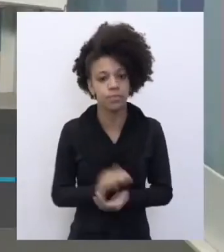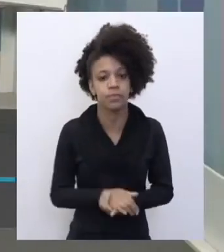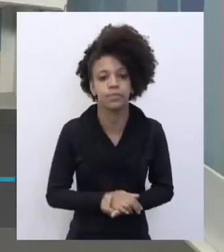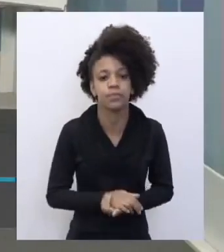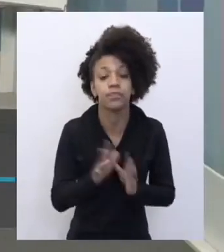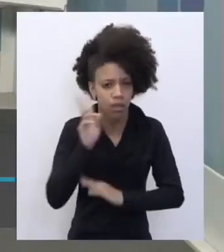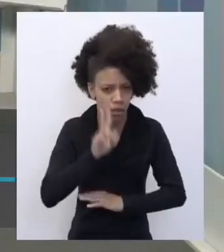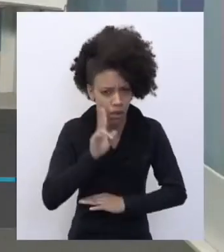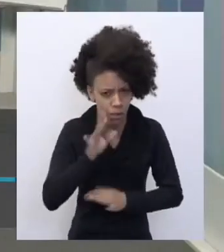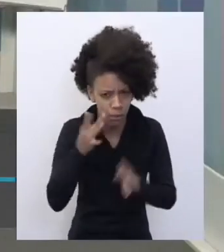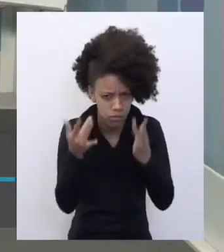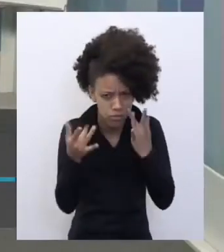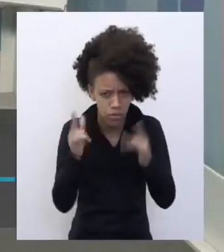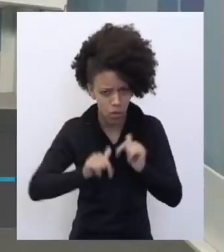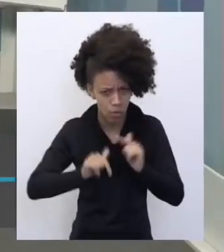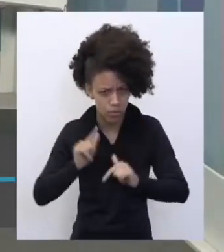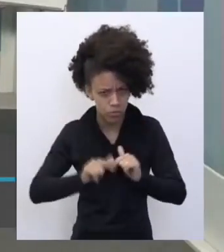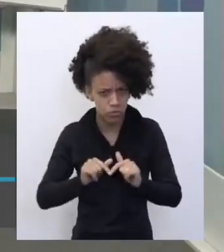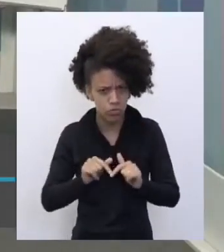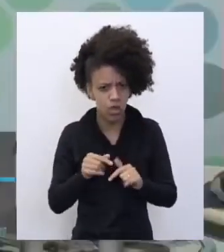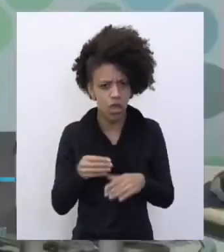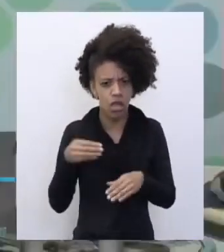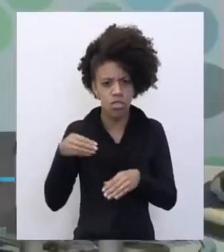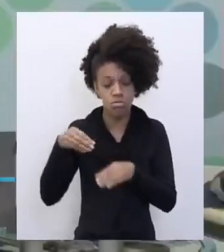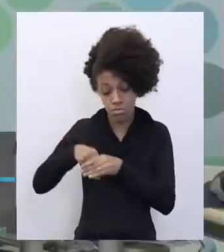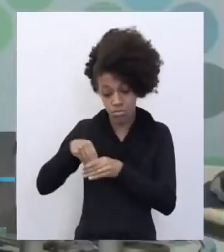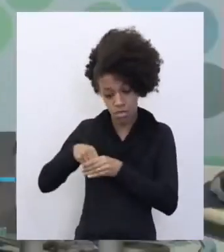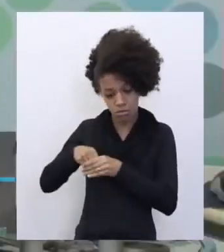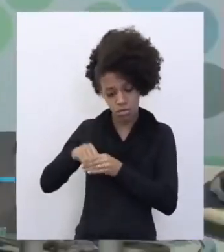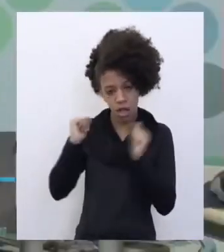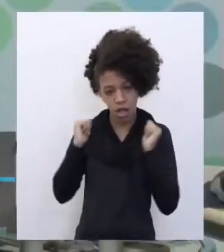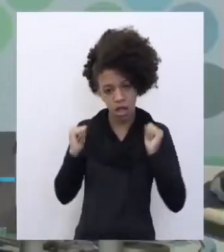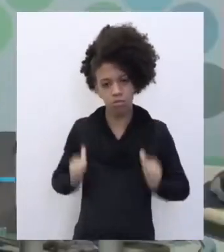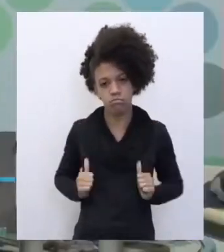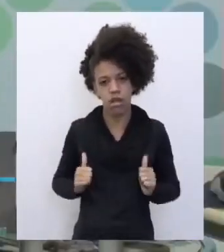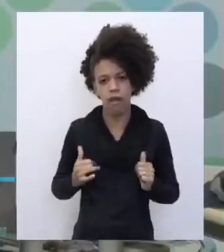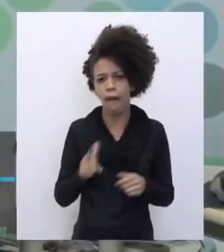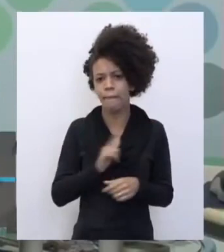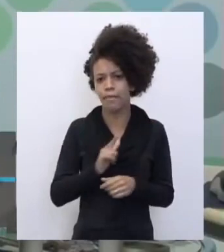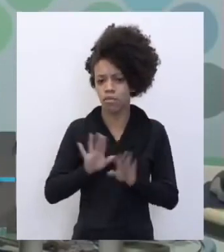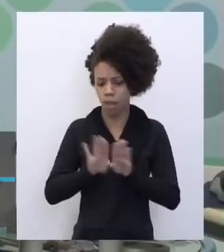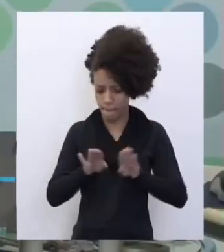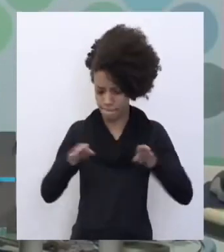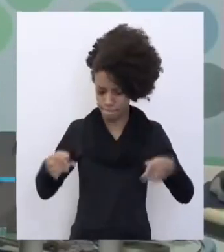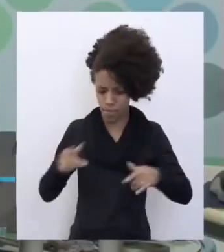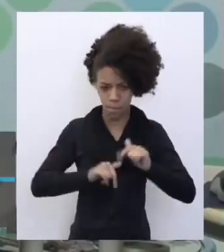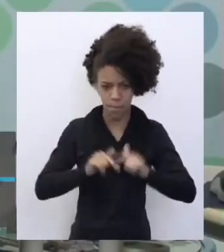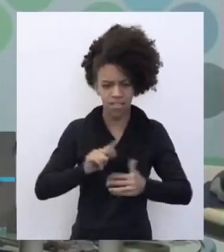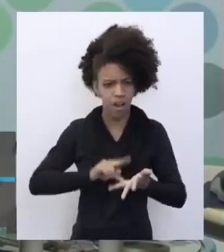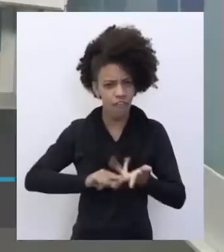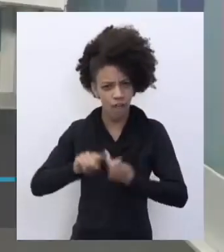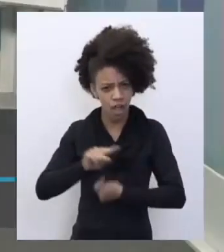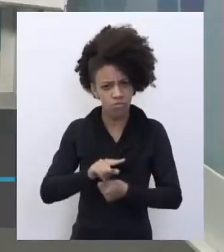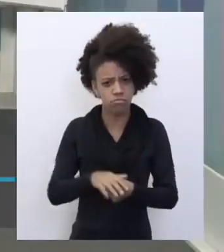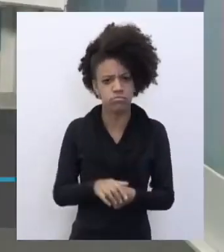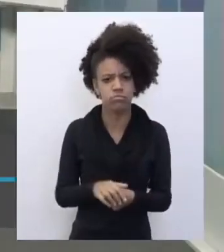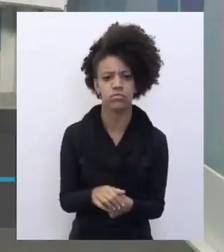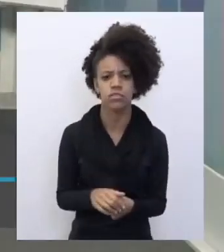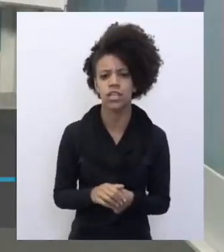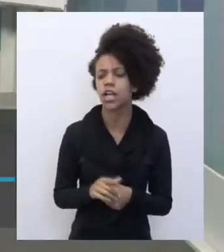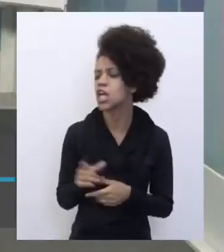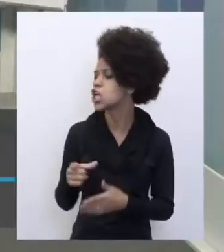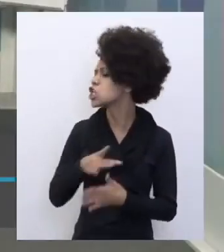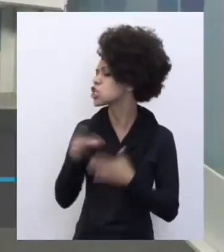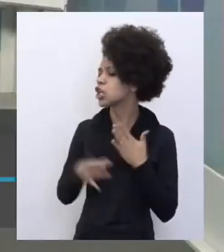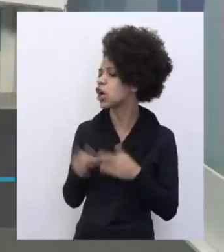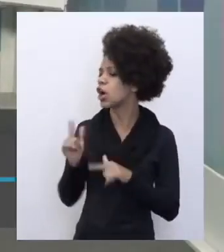lembra que eu falei teatro de objeto com coisas que estão na bolsa. Eu não tenho nada na bolsa, mas eu tenho uma mesinha aqui cheia de material. Eu e a professora, escolha a professora um material